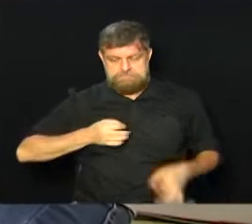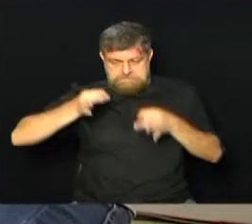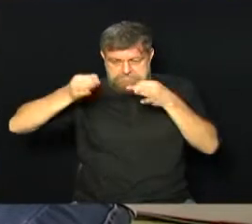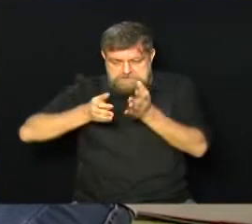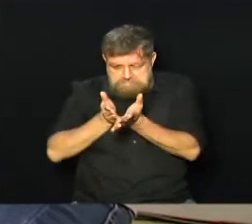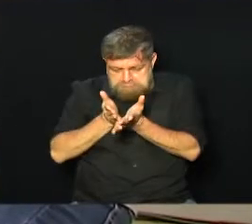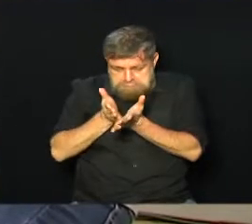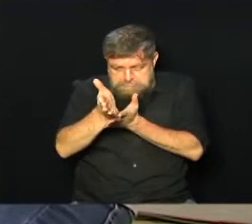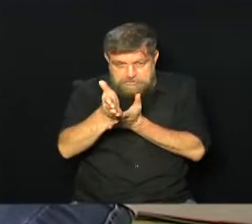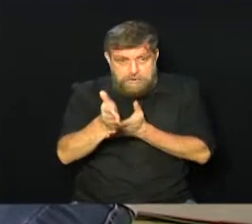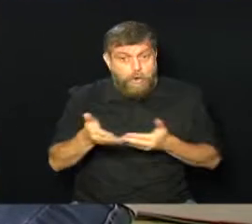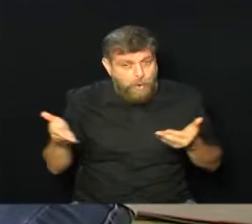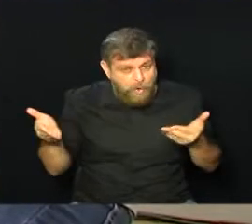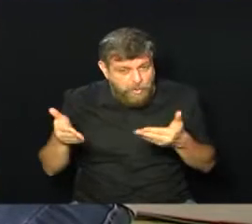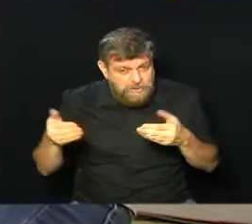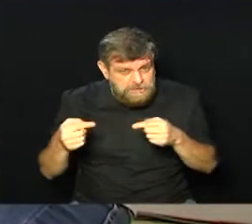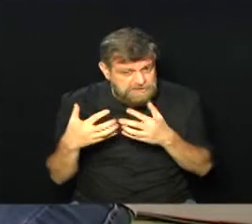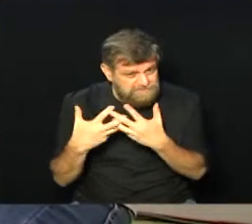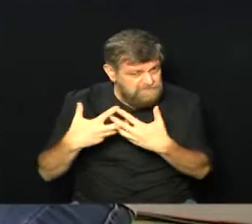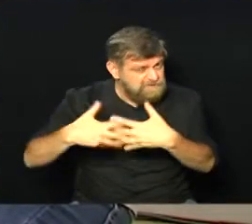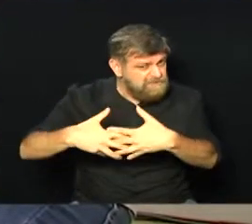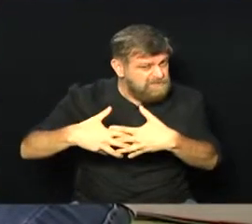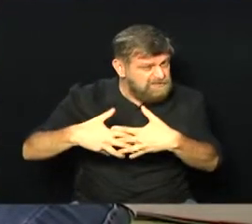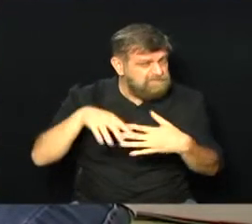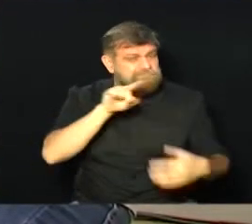daria certo no futebol de hoje, Eduardo?